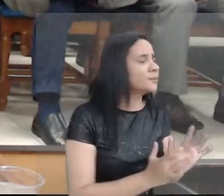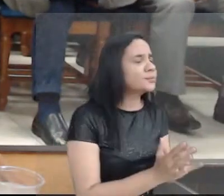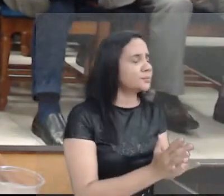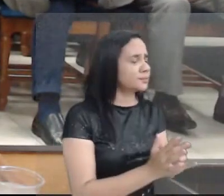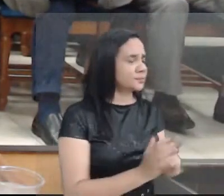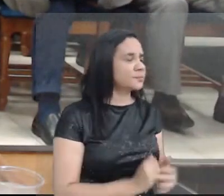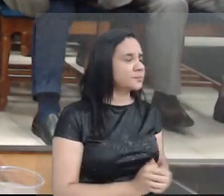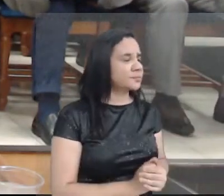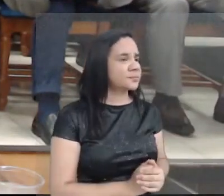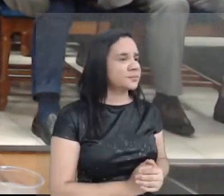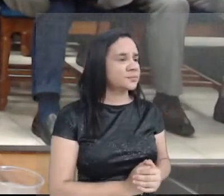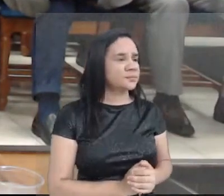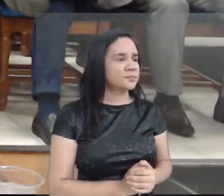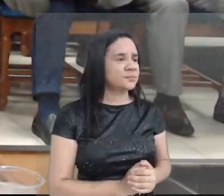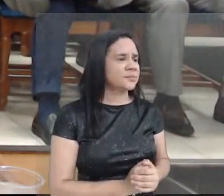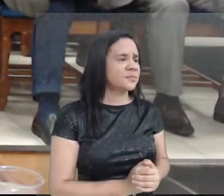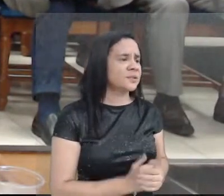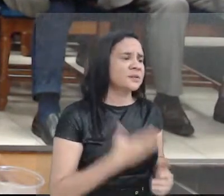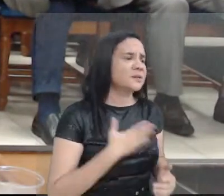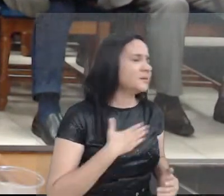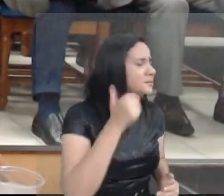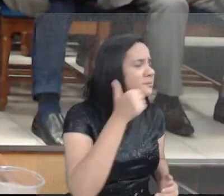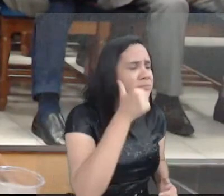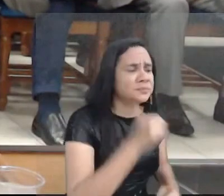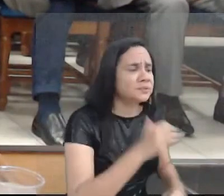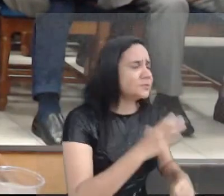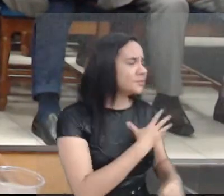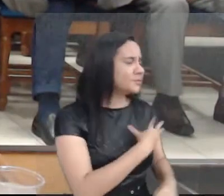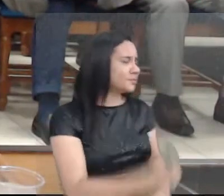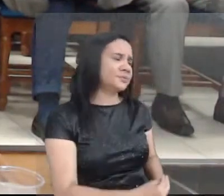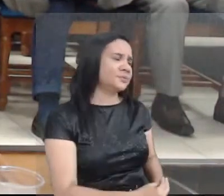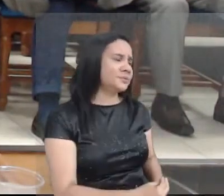Jesus, a minha filha vai morrer.